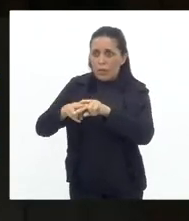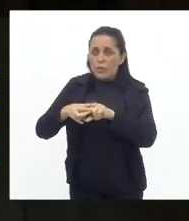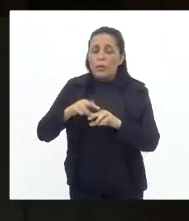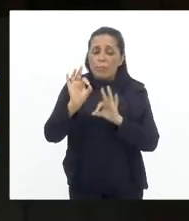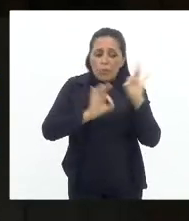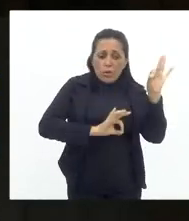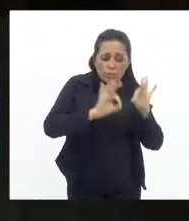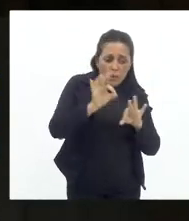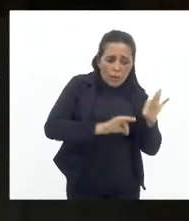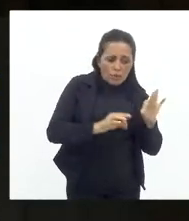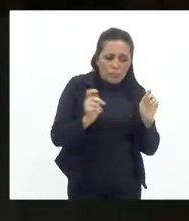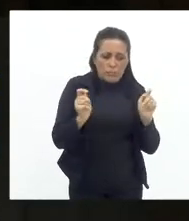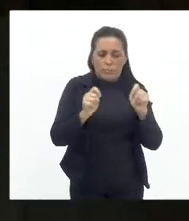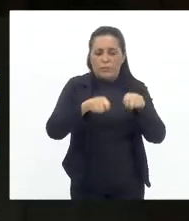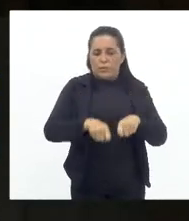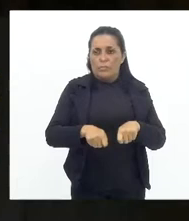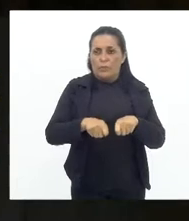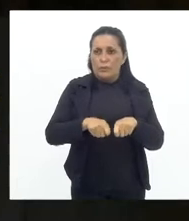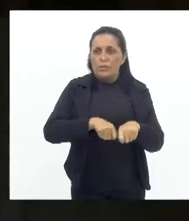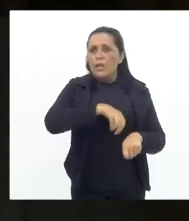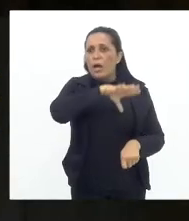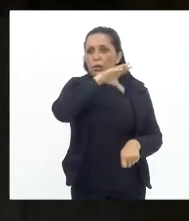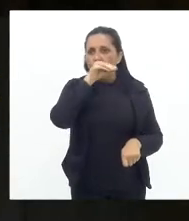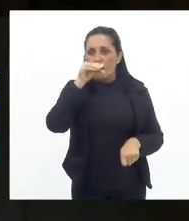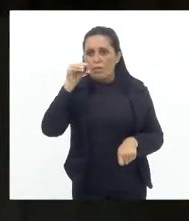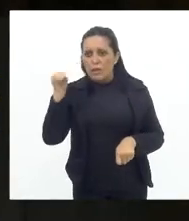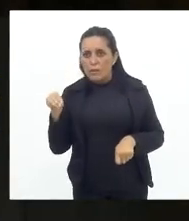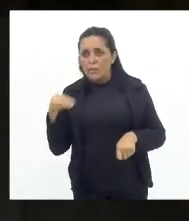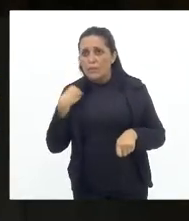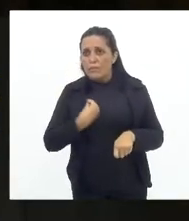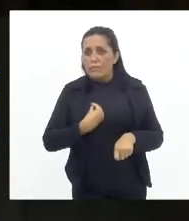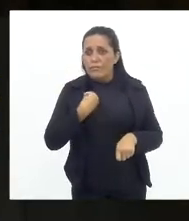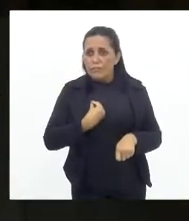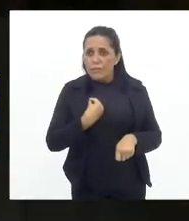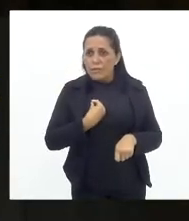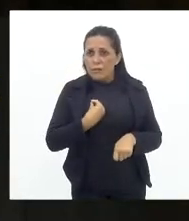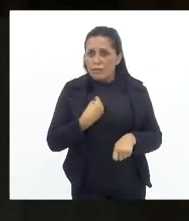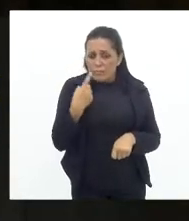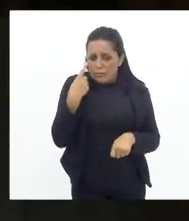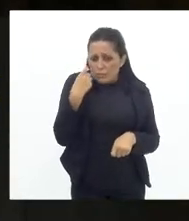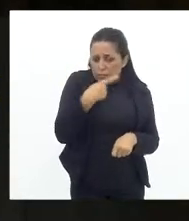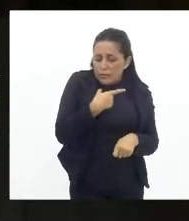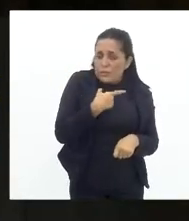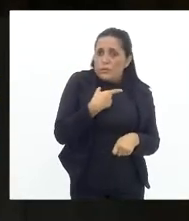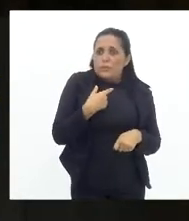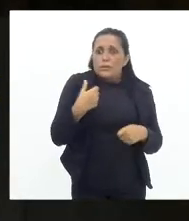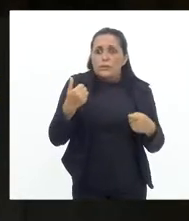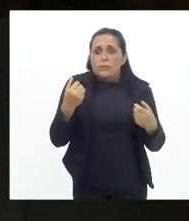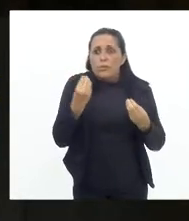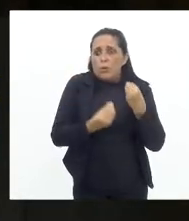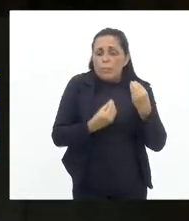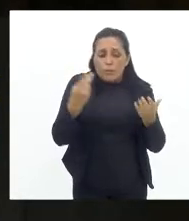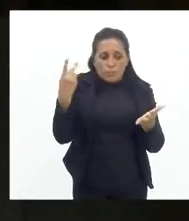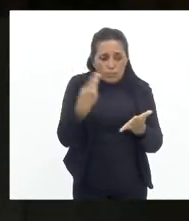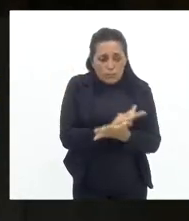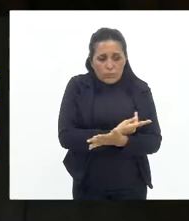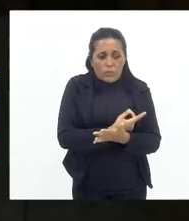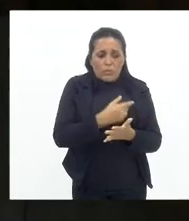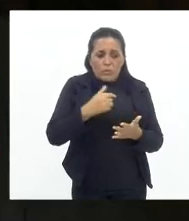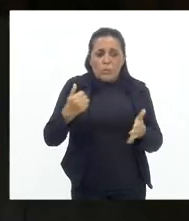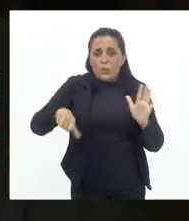projetos que possibilitem é que esses adolescentes que vivem uma situação dificílima dramática pelos delitos que cometeram